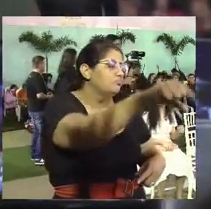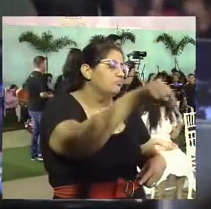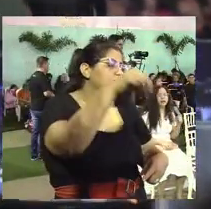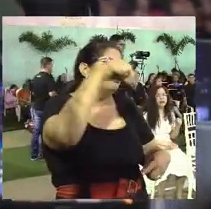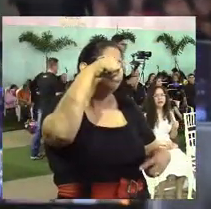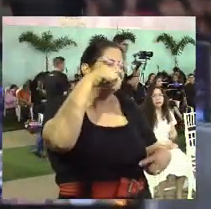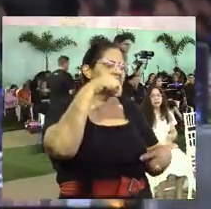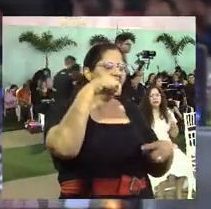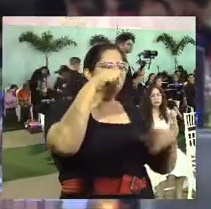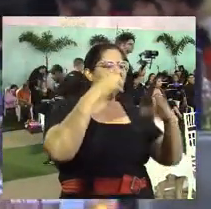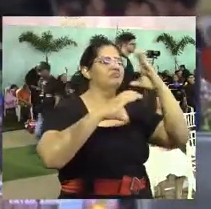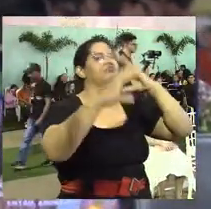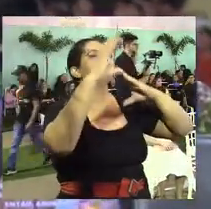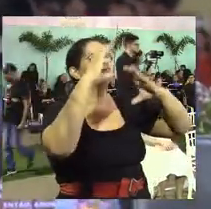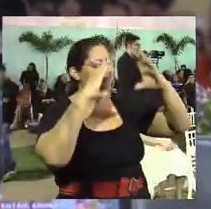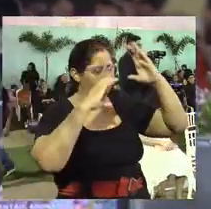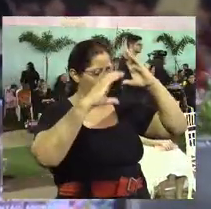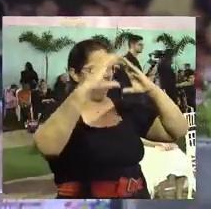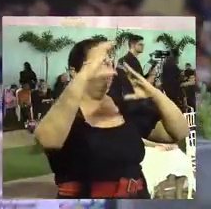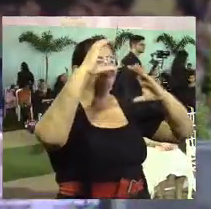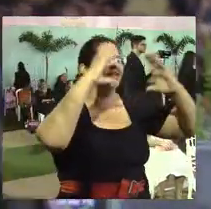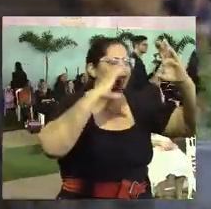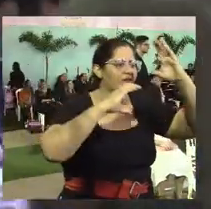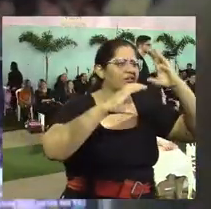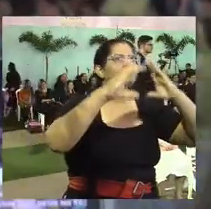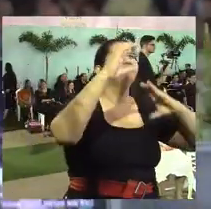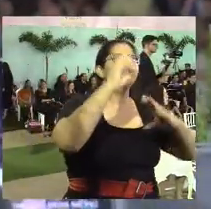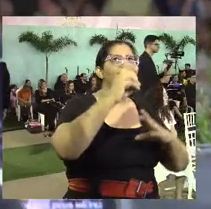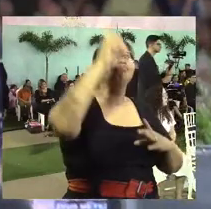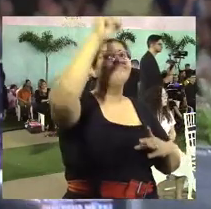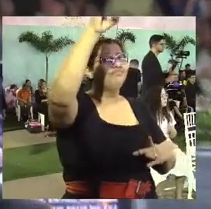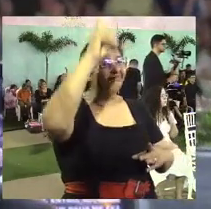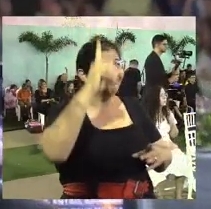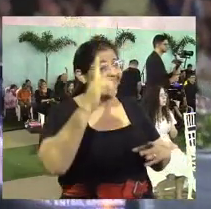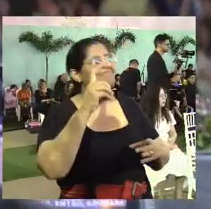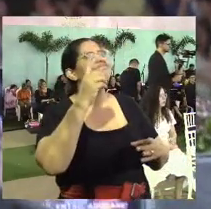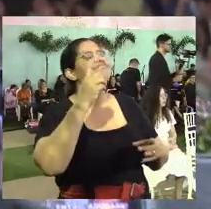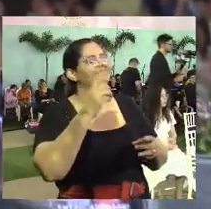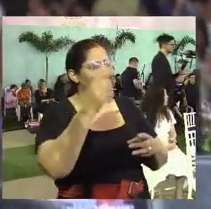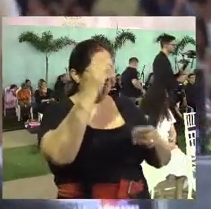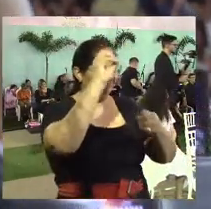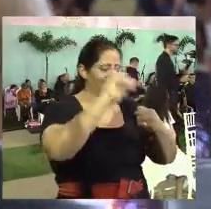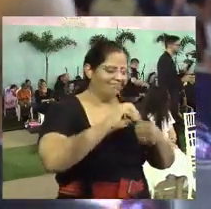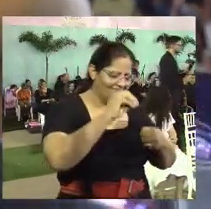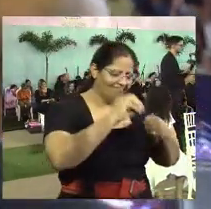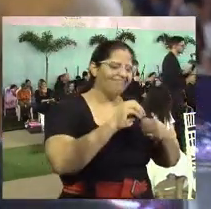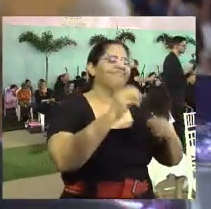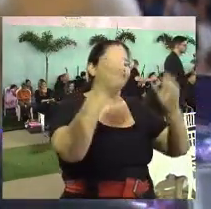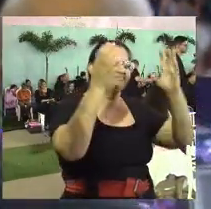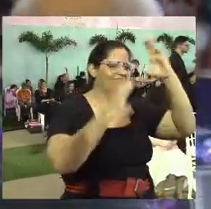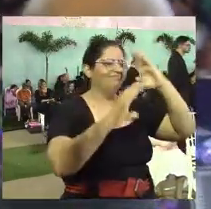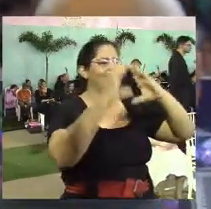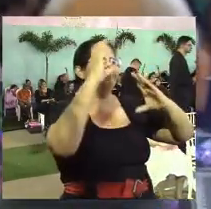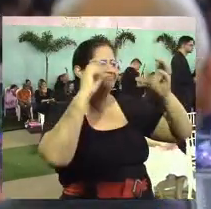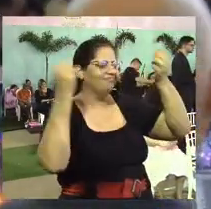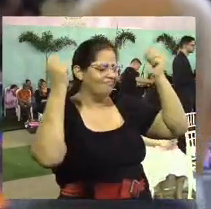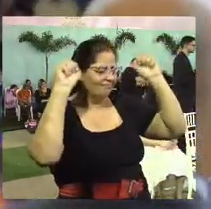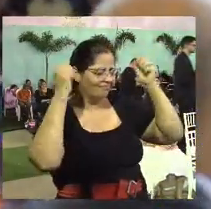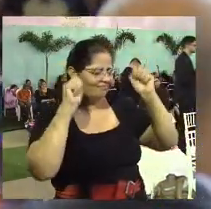adorar então adorarei sou Adorador foi assim que Deus me fez então adorarei